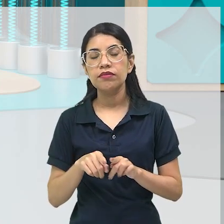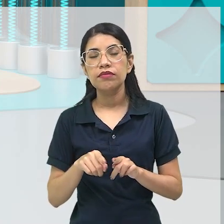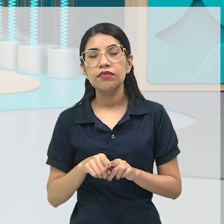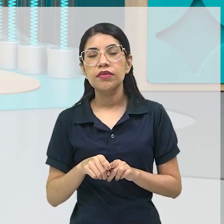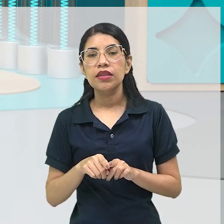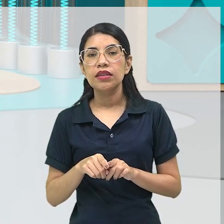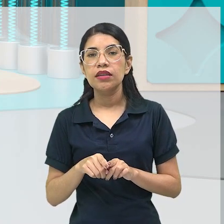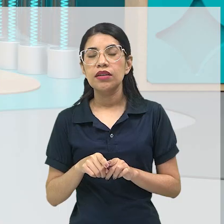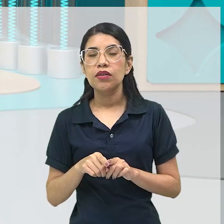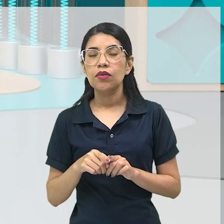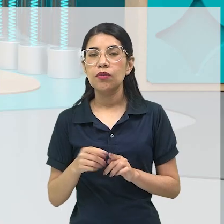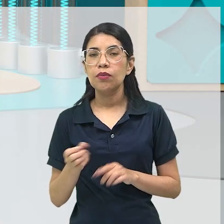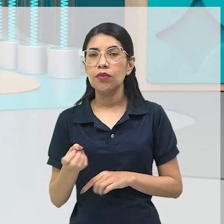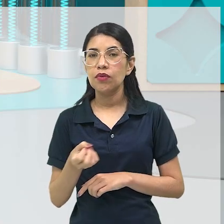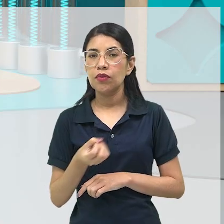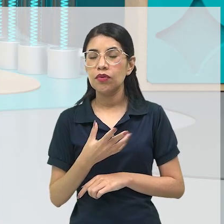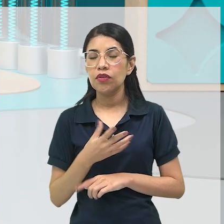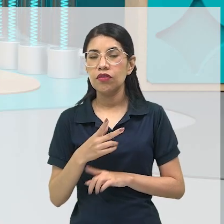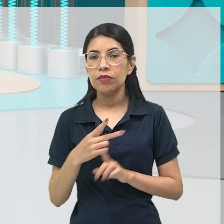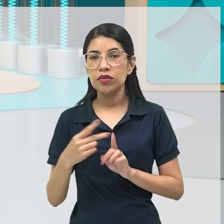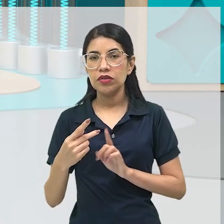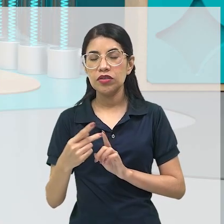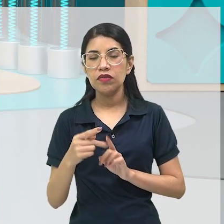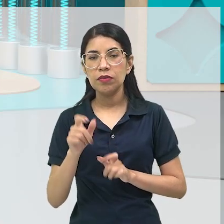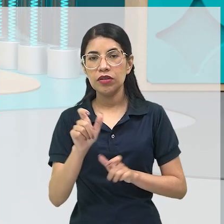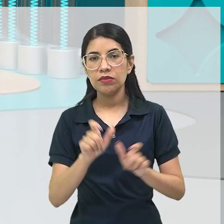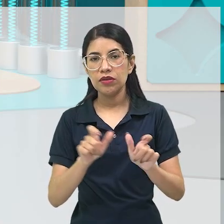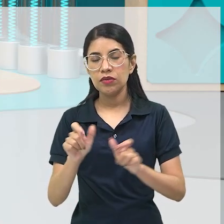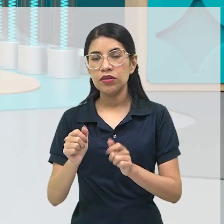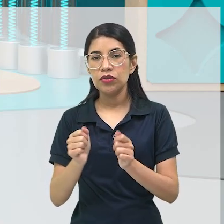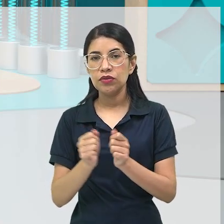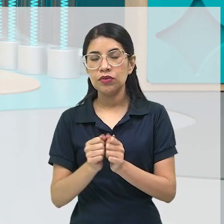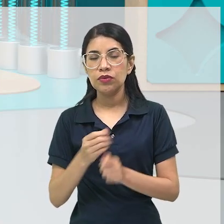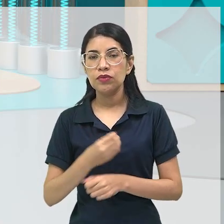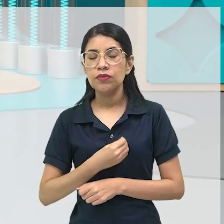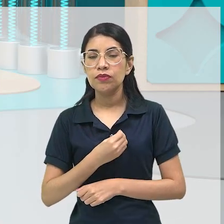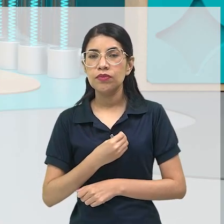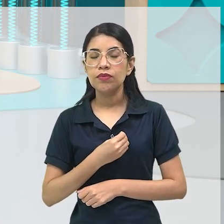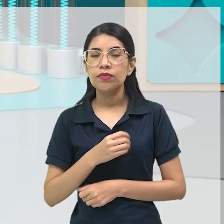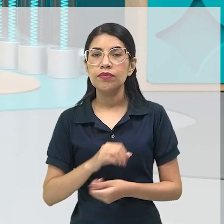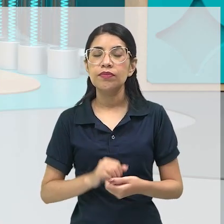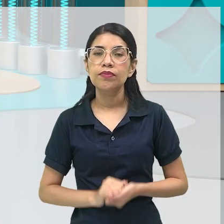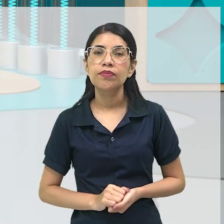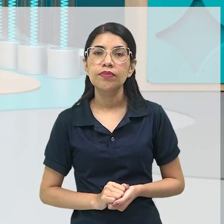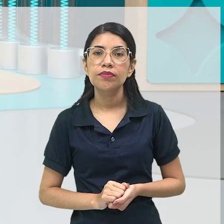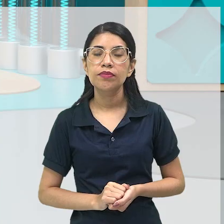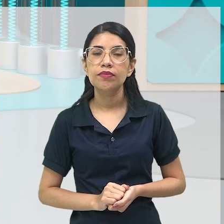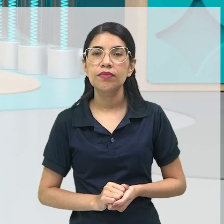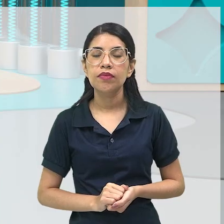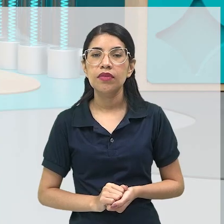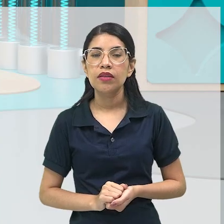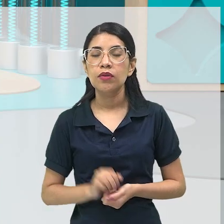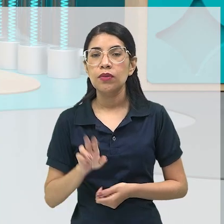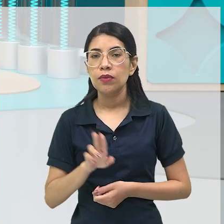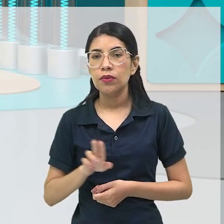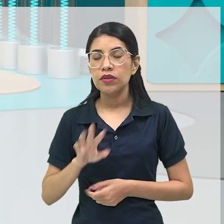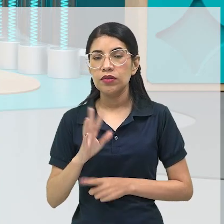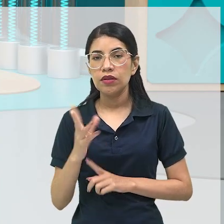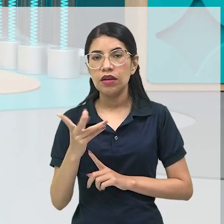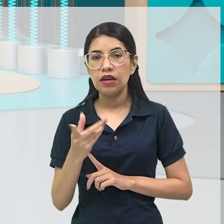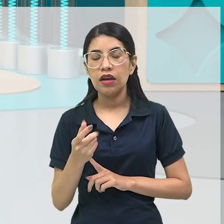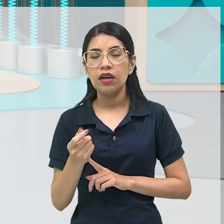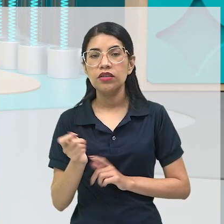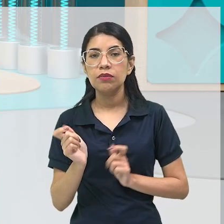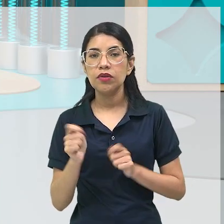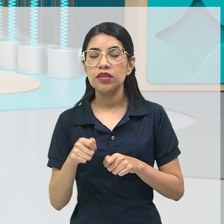trazer um novo olhar para as pessoas que estão ao meu redor. Apenas por meio da arte eu vou